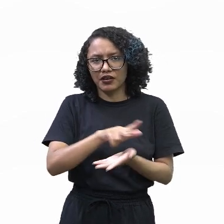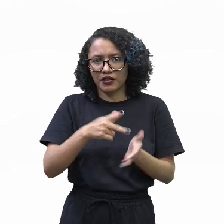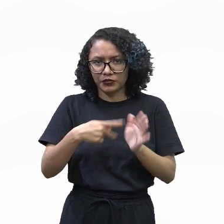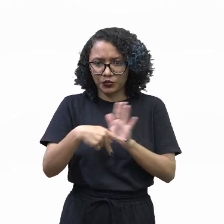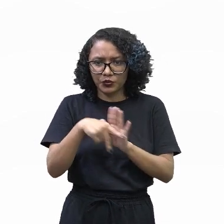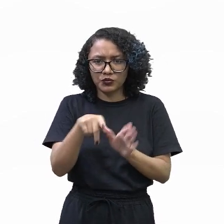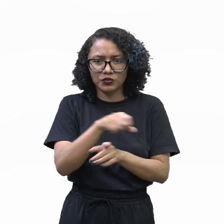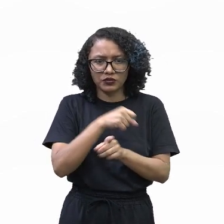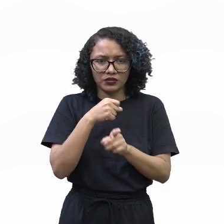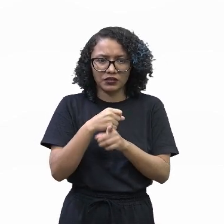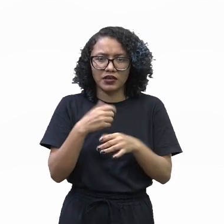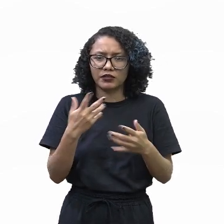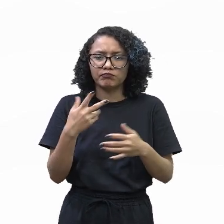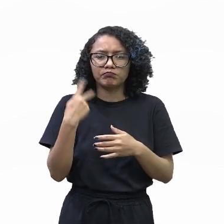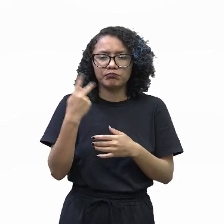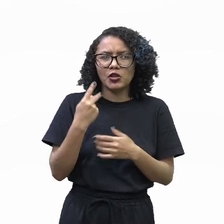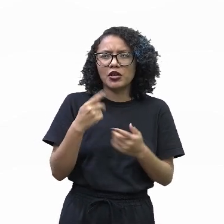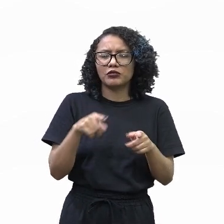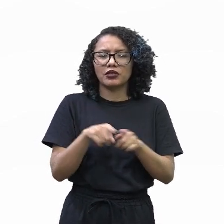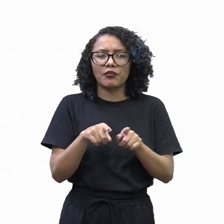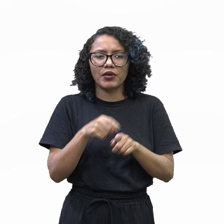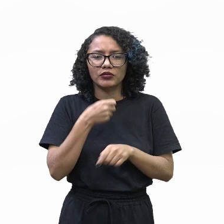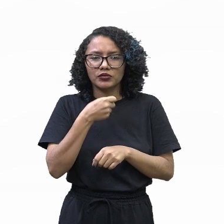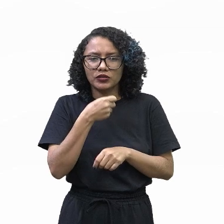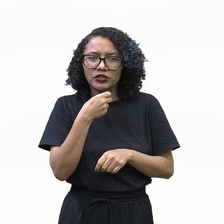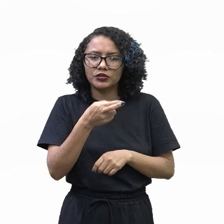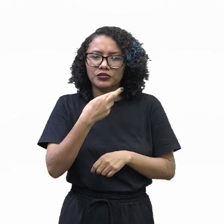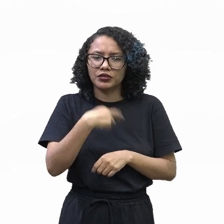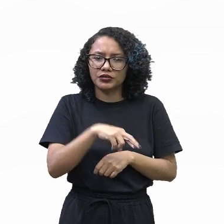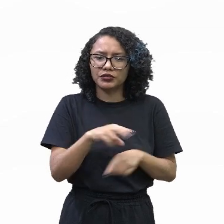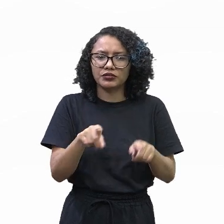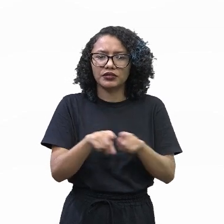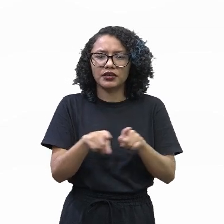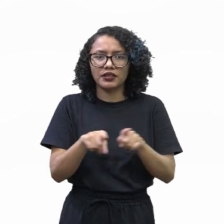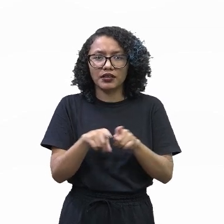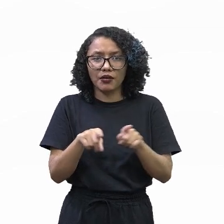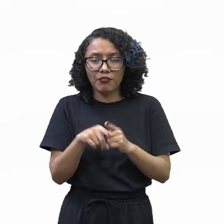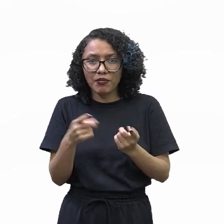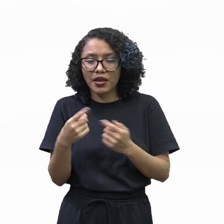sociedade, políticos, jornalistas, religiosos e